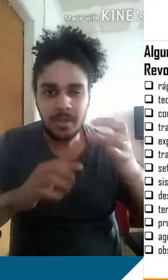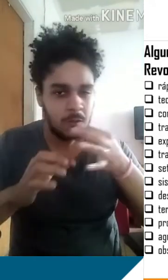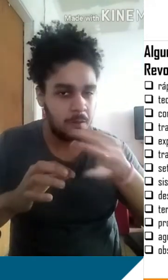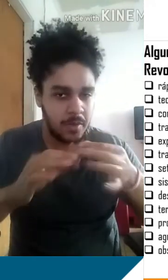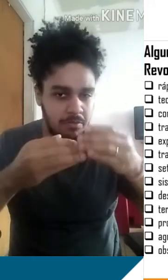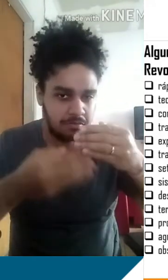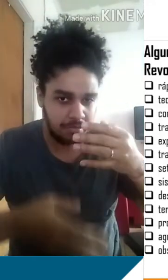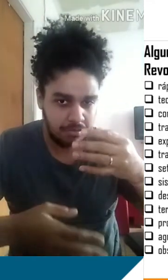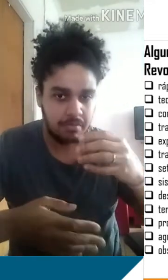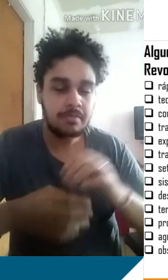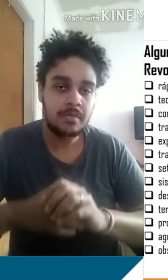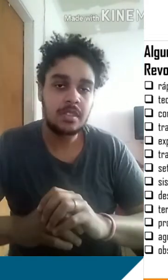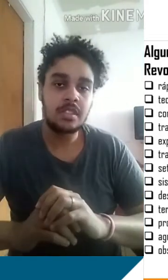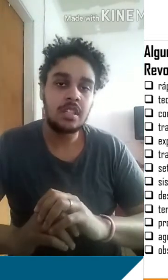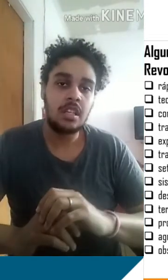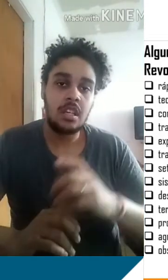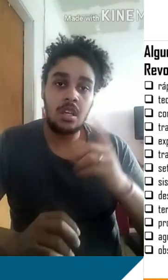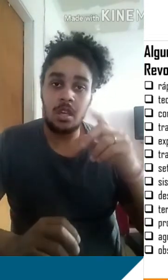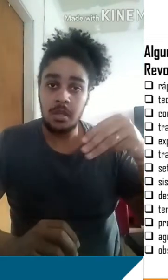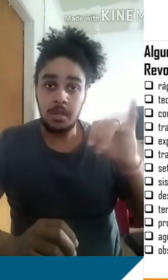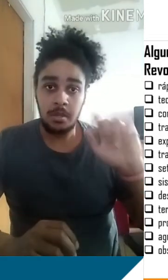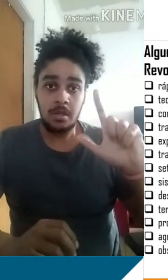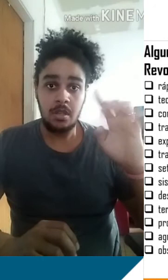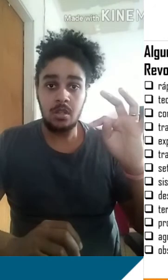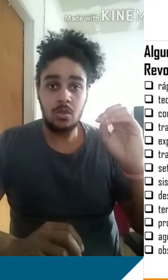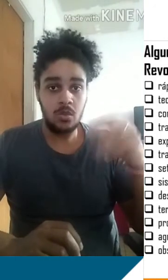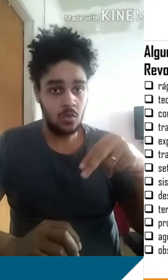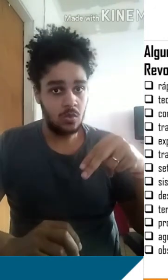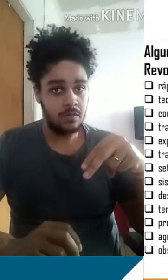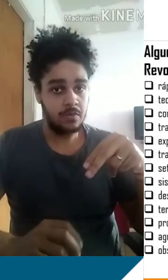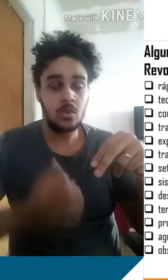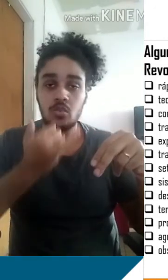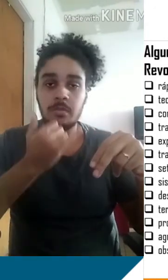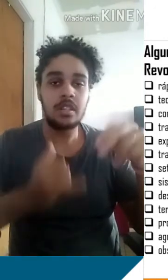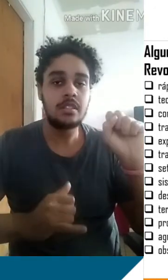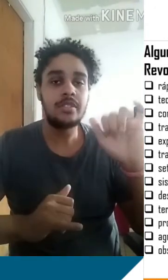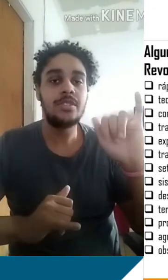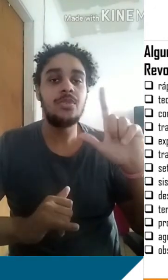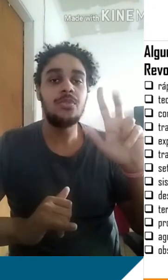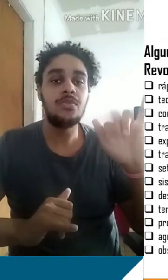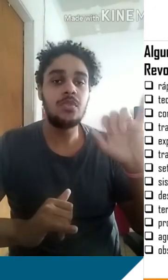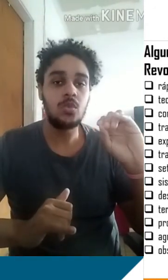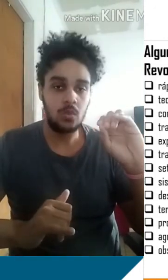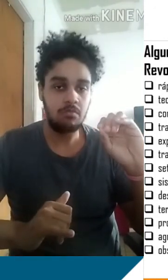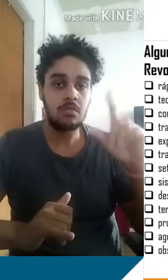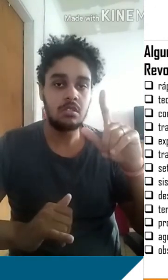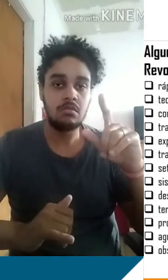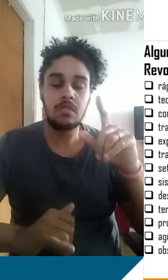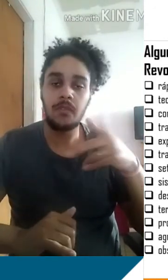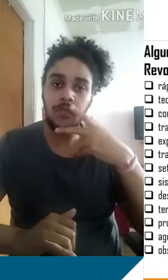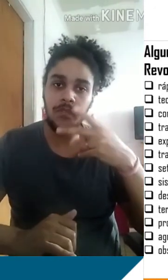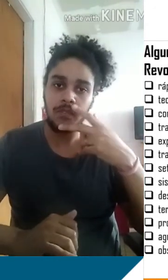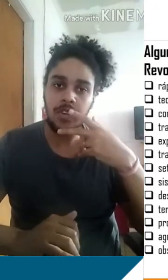o Silvio Tenner, né, que é o diretor do documentário, ele dá o exemplo do Boeing. O principal Boeing feito pela empresa Boeing,